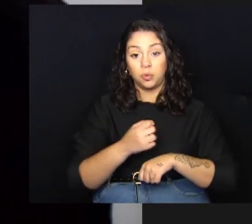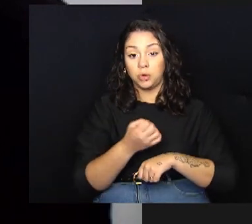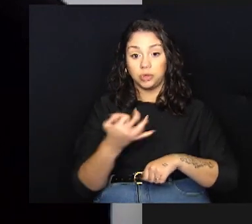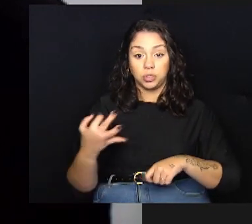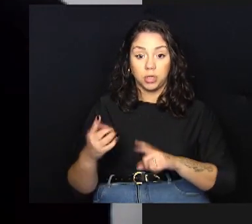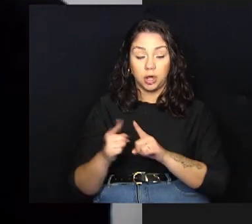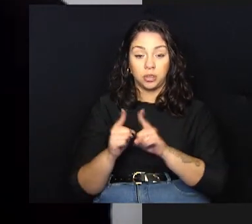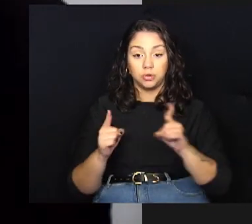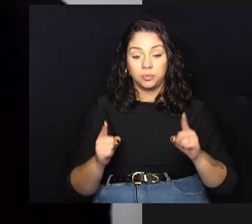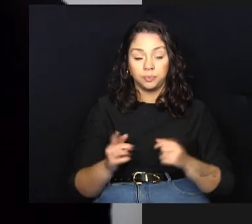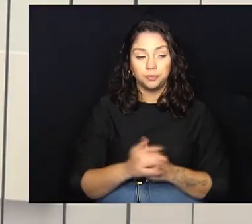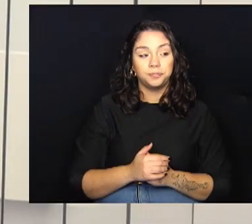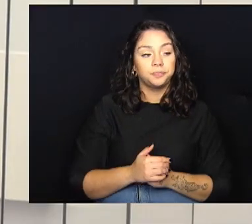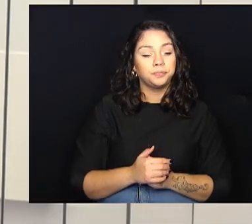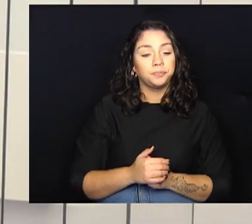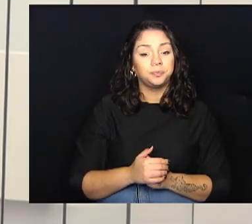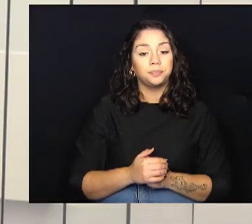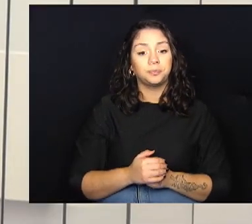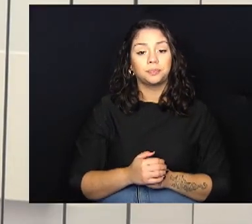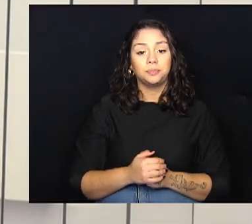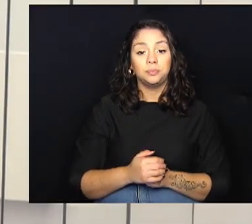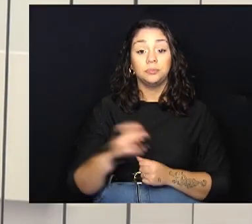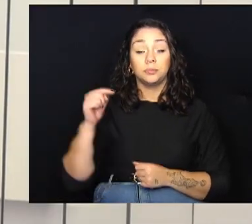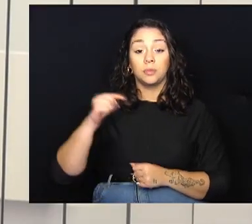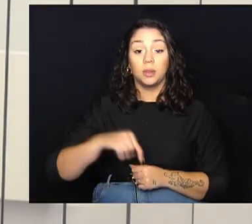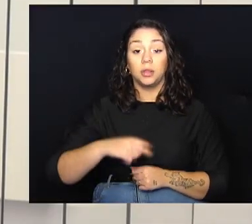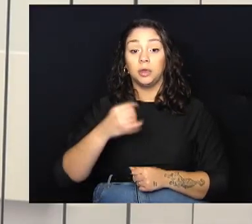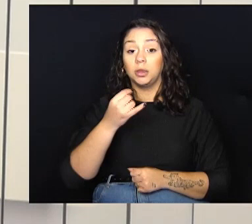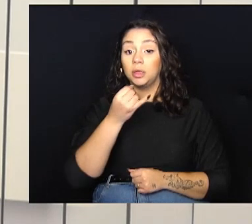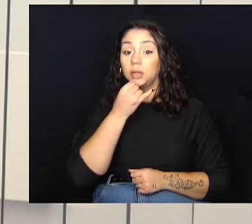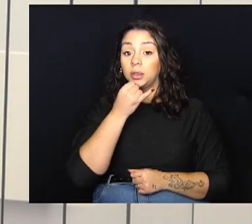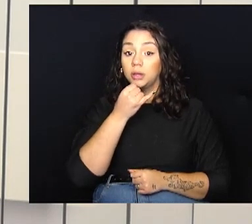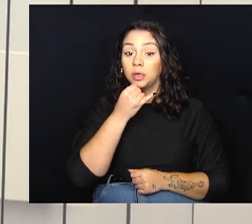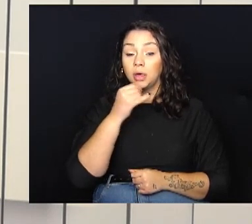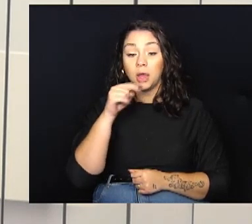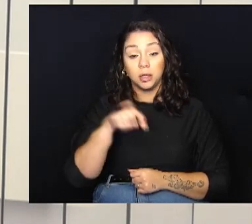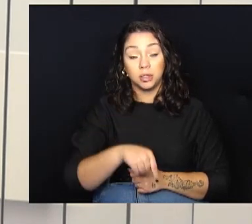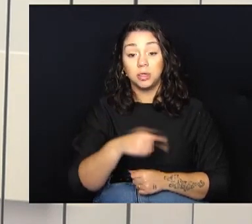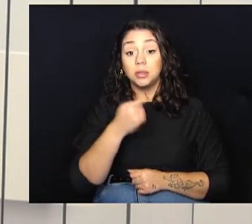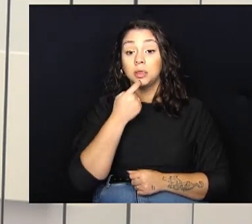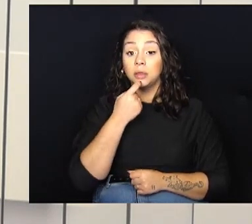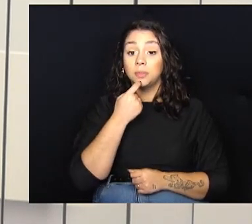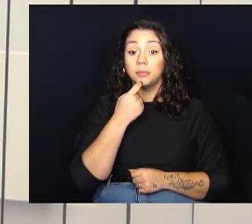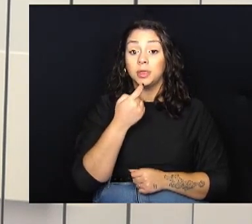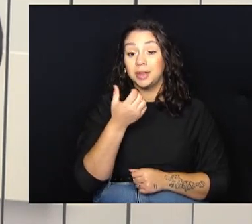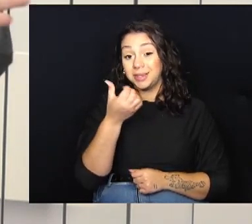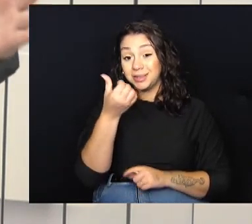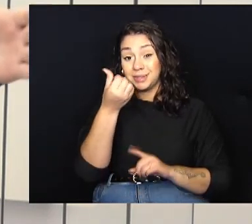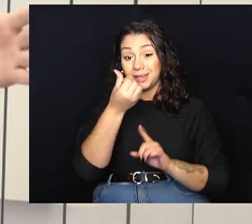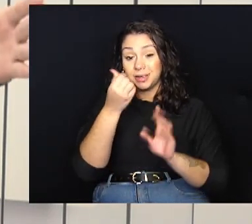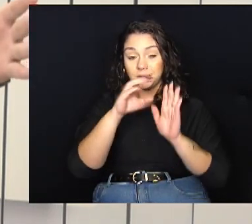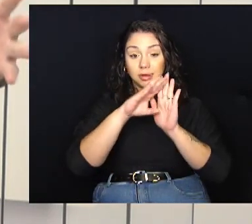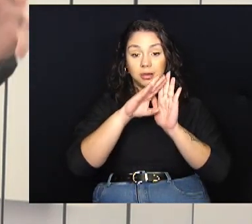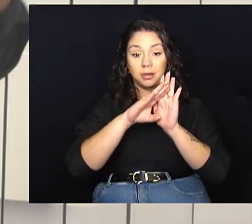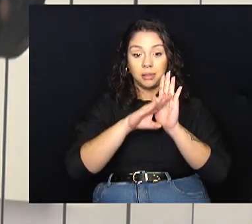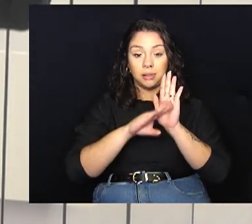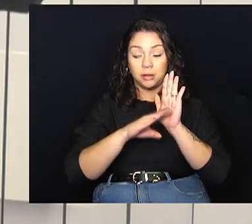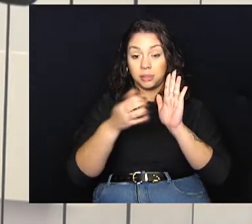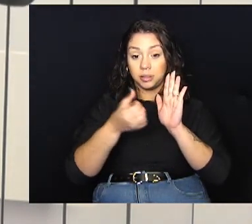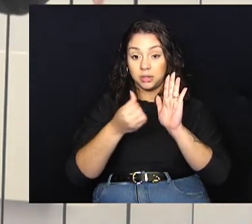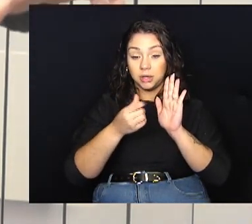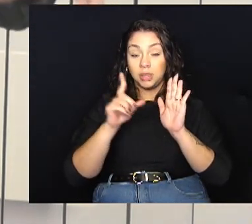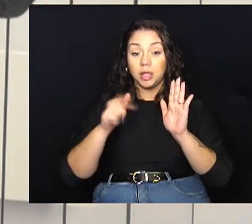a concentração Urbana de Campinas é a sexta maior do Brasil em densidade demográfica